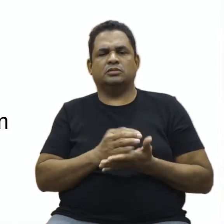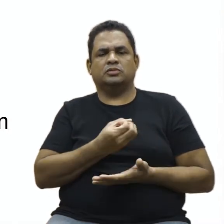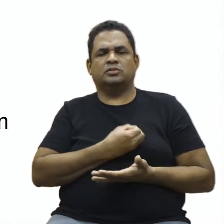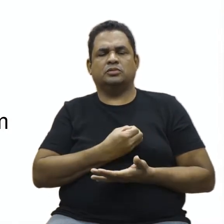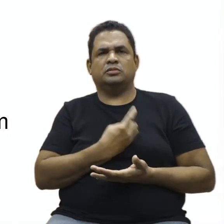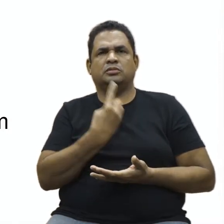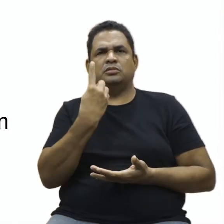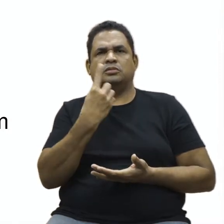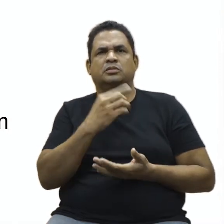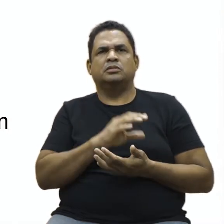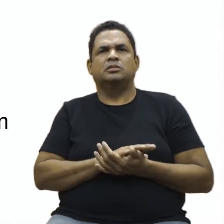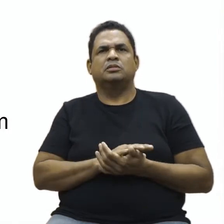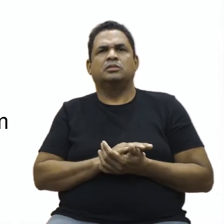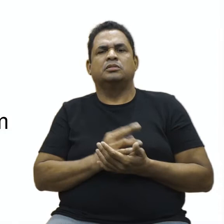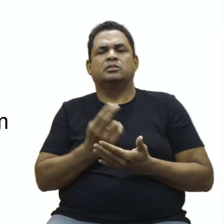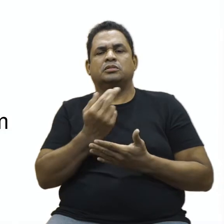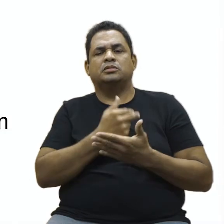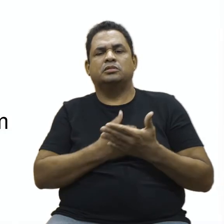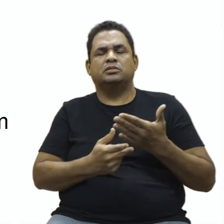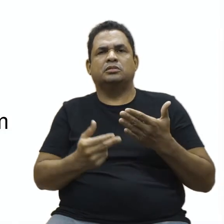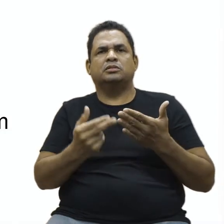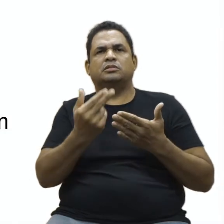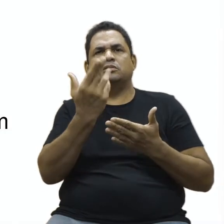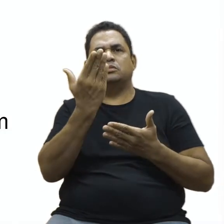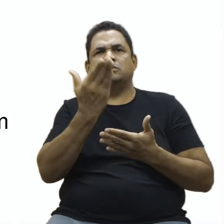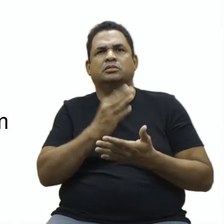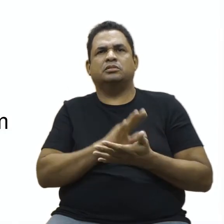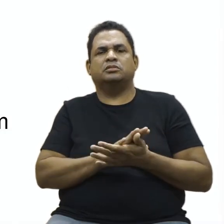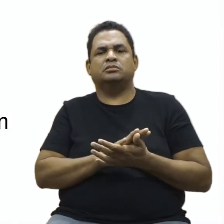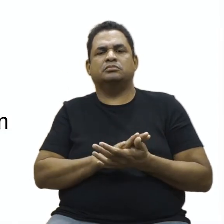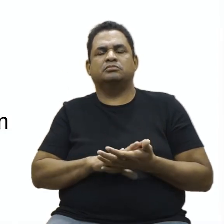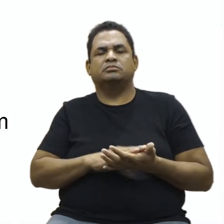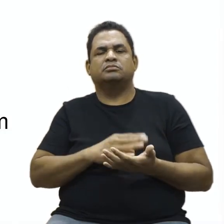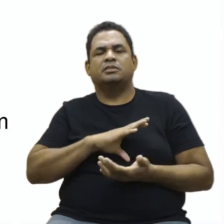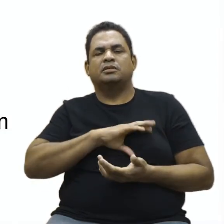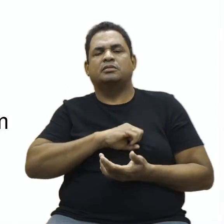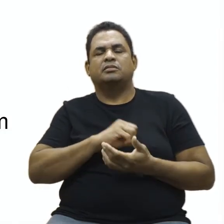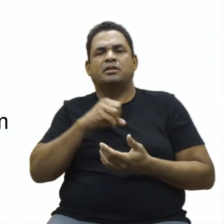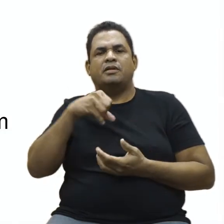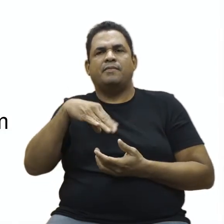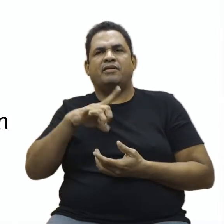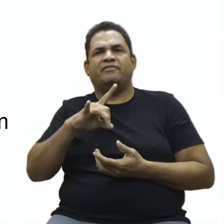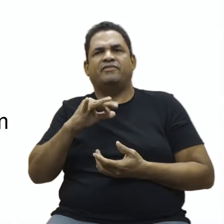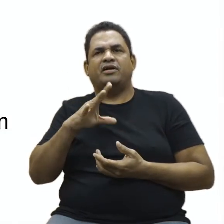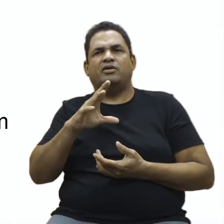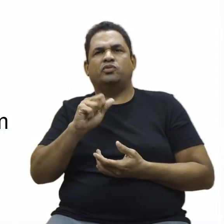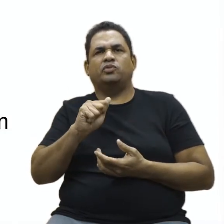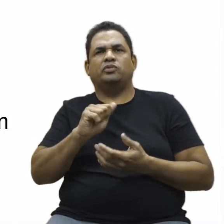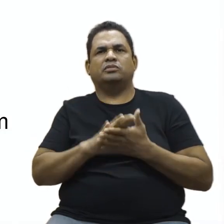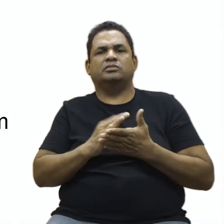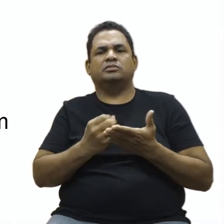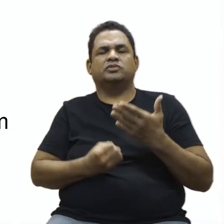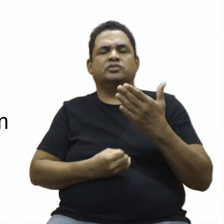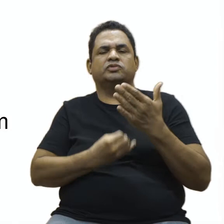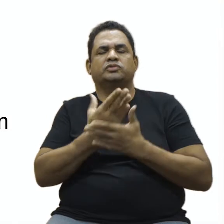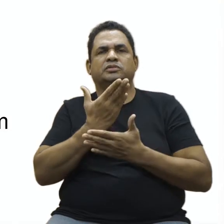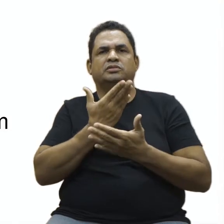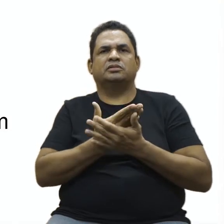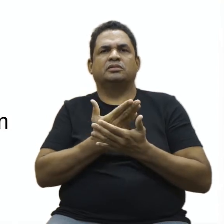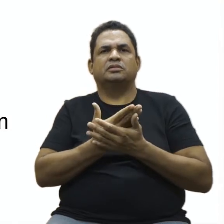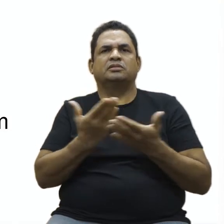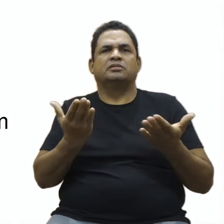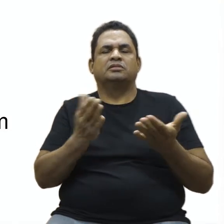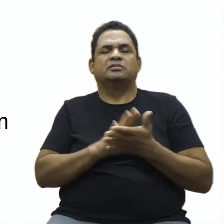Tem aqui uma chargezinha. Ah, gente, eu amo a Mafalda, né? Como sempre, quando a Mafalda aparece aqui nas nossas aulas, eu